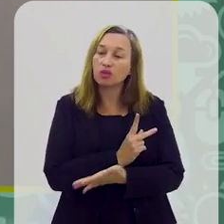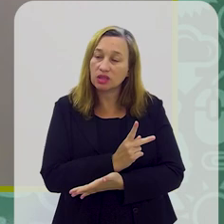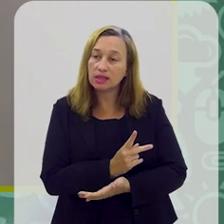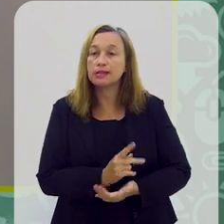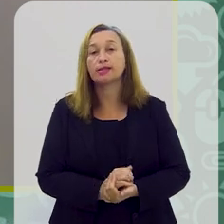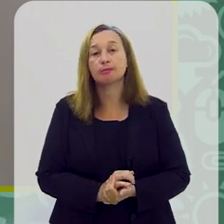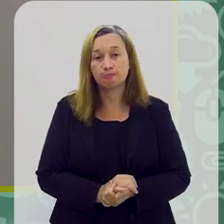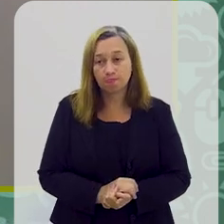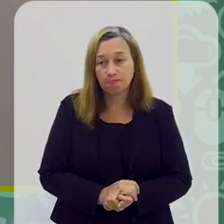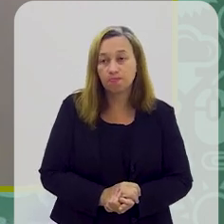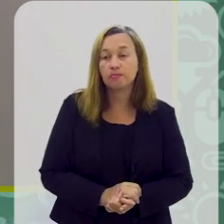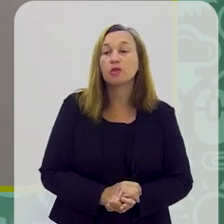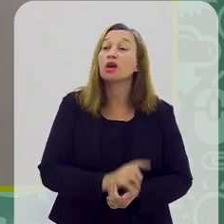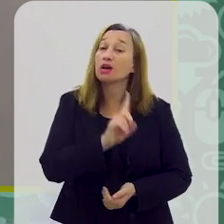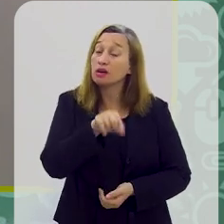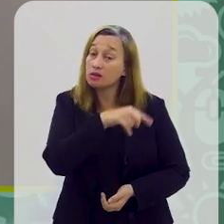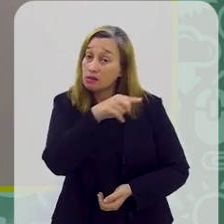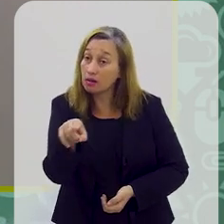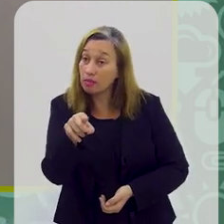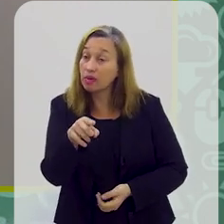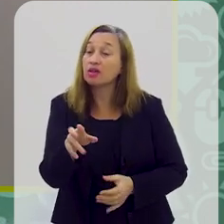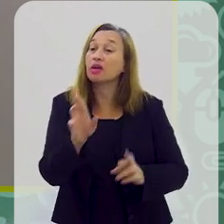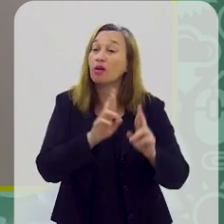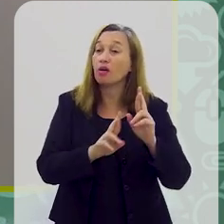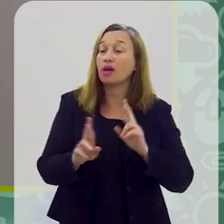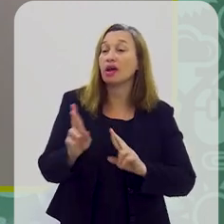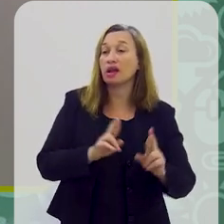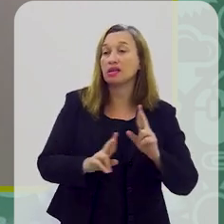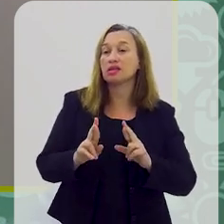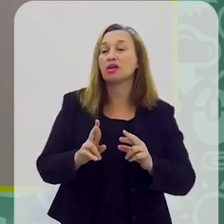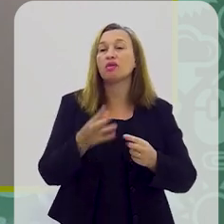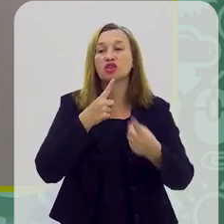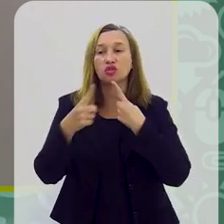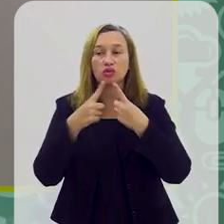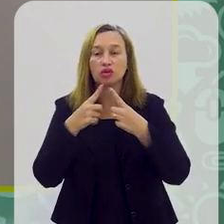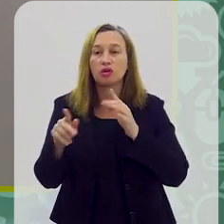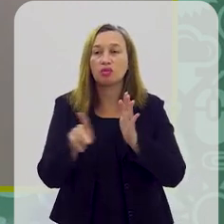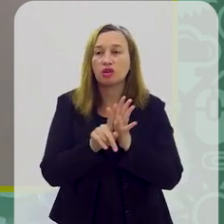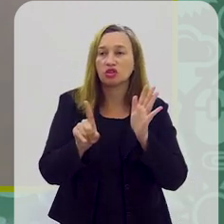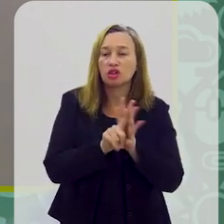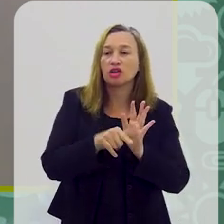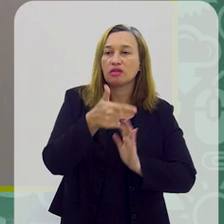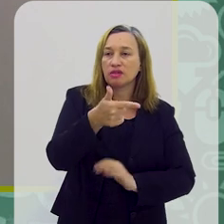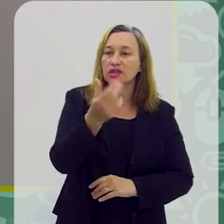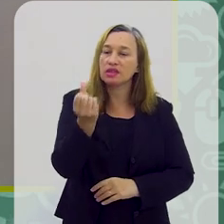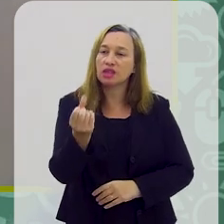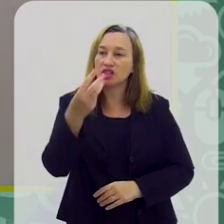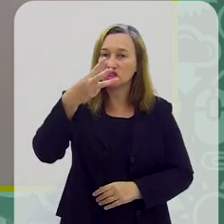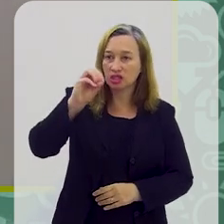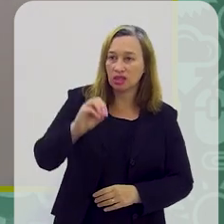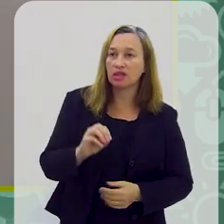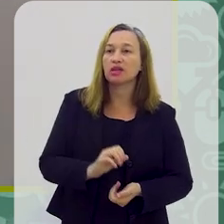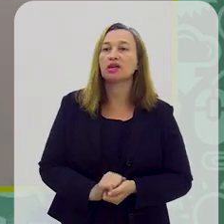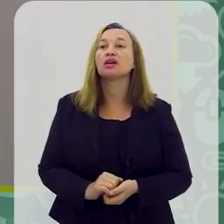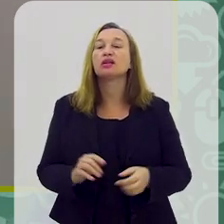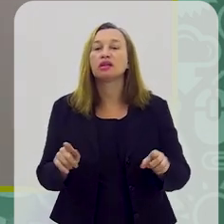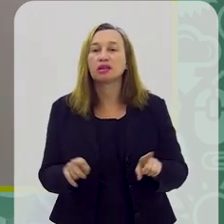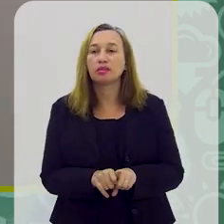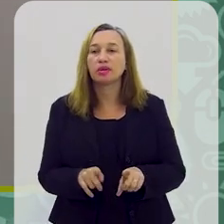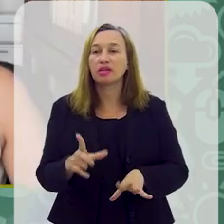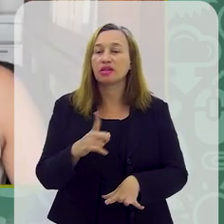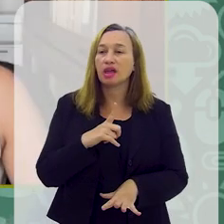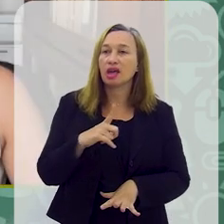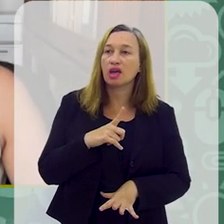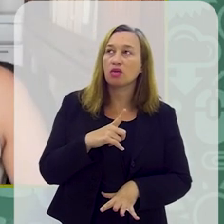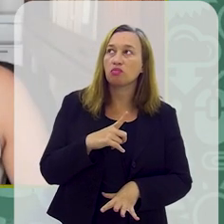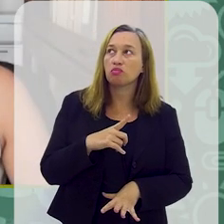Porque aconteceu isso. Aconteceu censura em relação ao debate do projeto de lei 2630. E